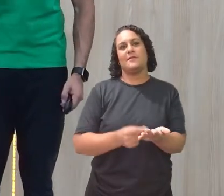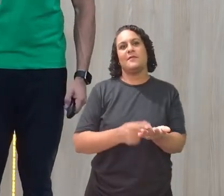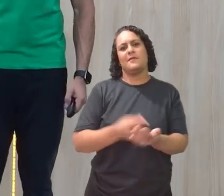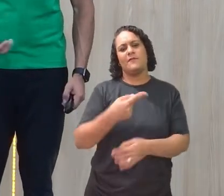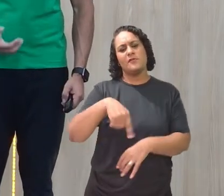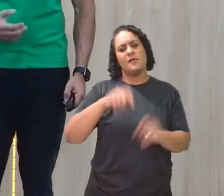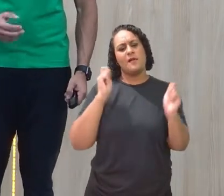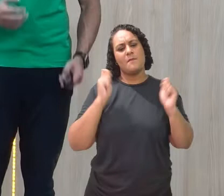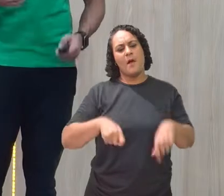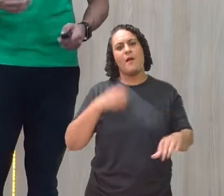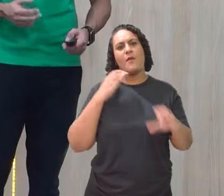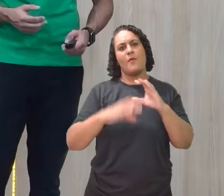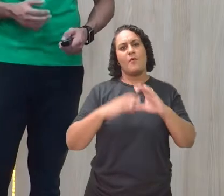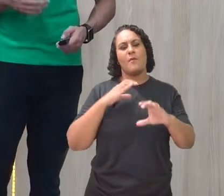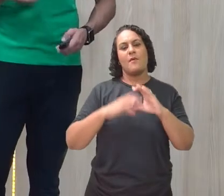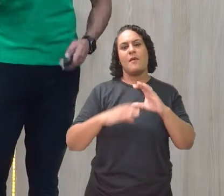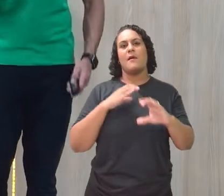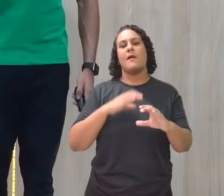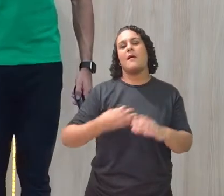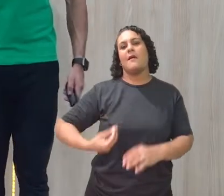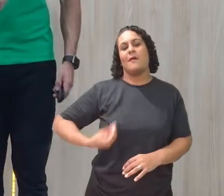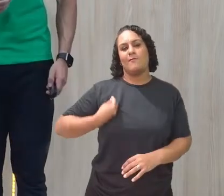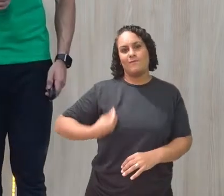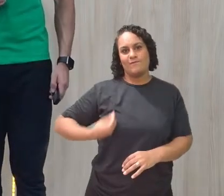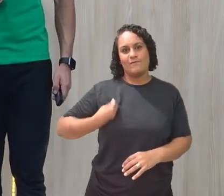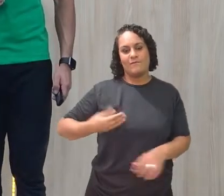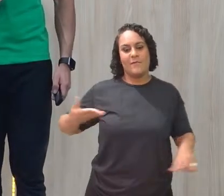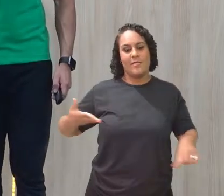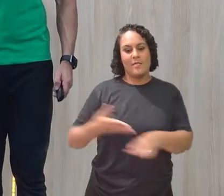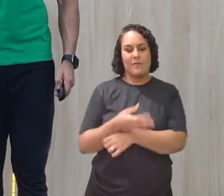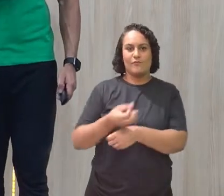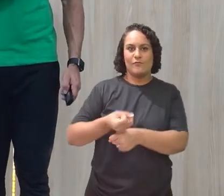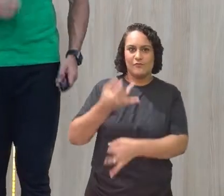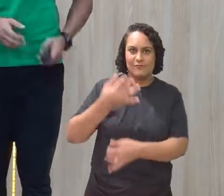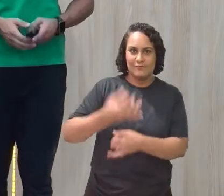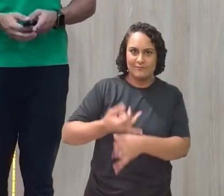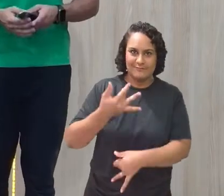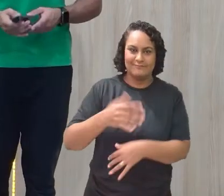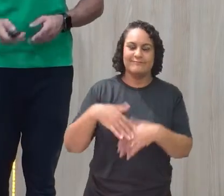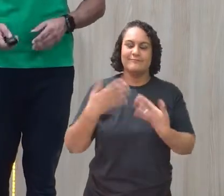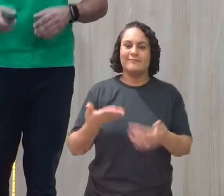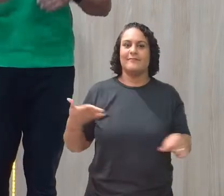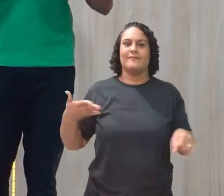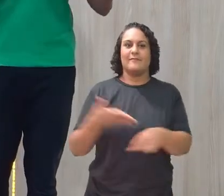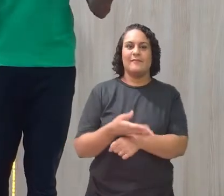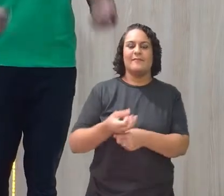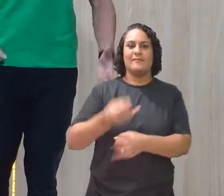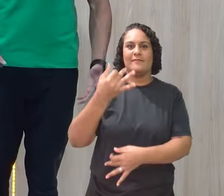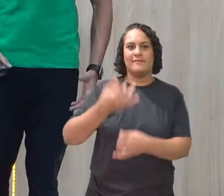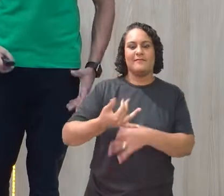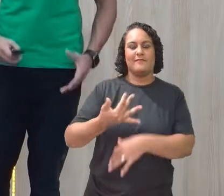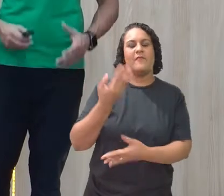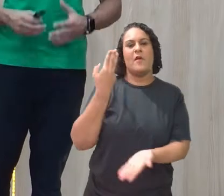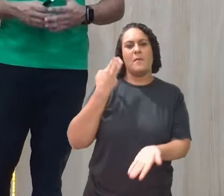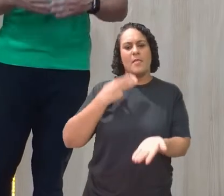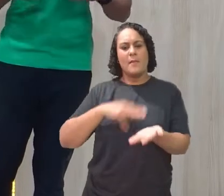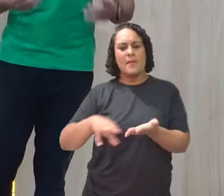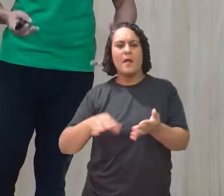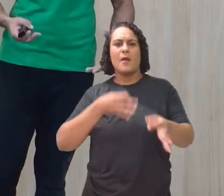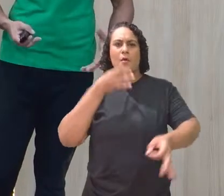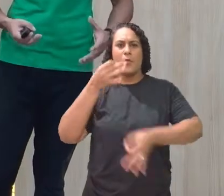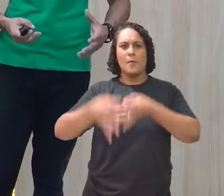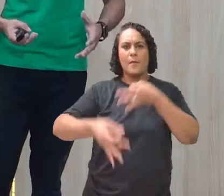pode interagir com a gente através do chat, certo? Então, através do chat, você vai mandar suas dúvidas,